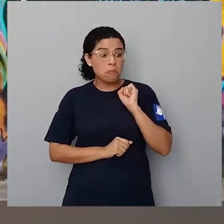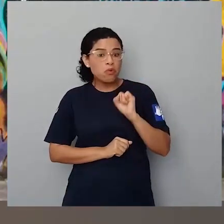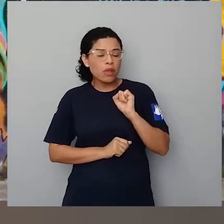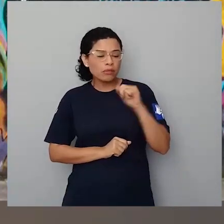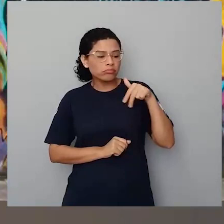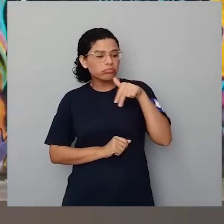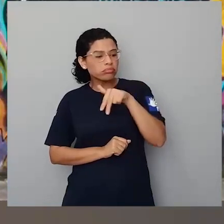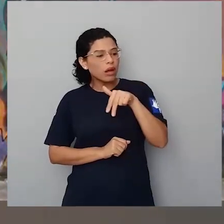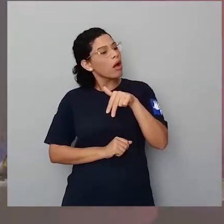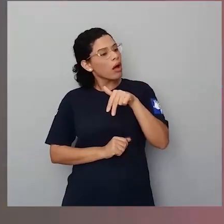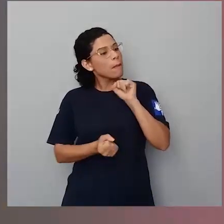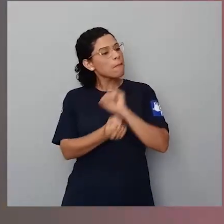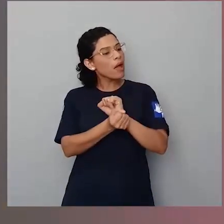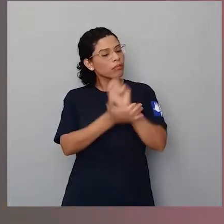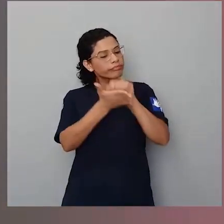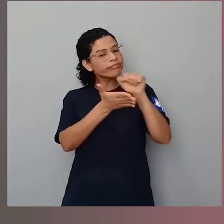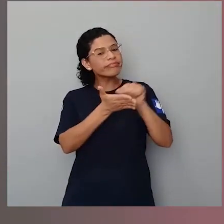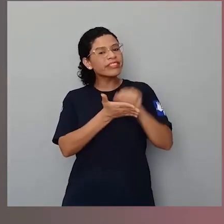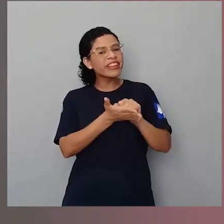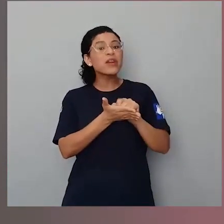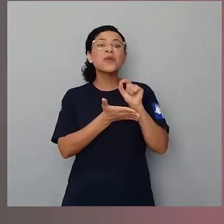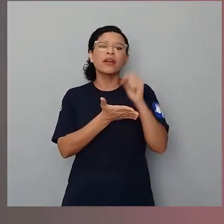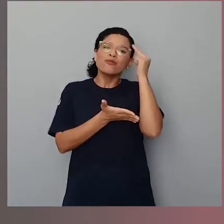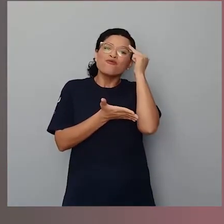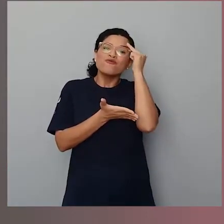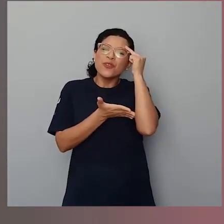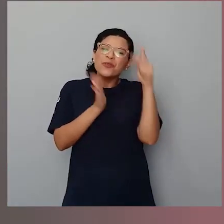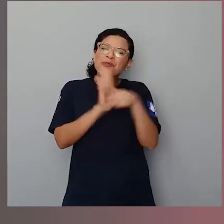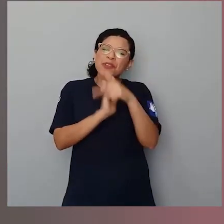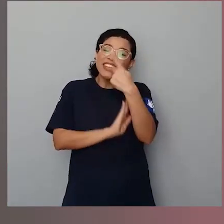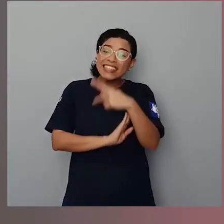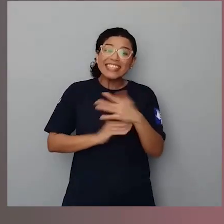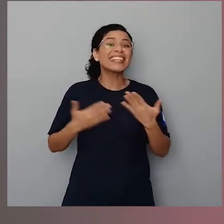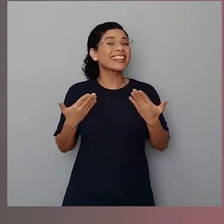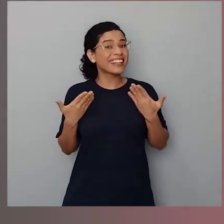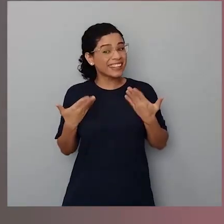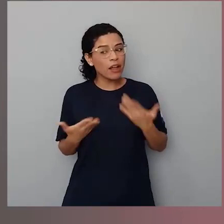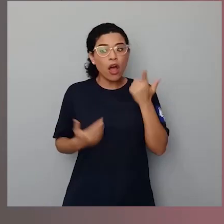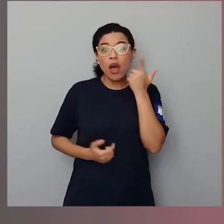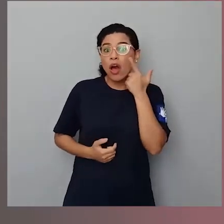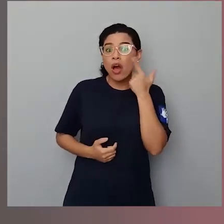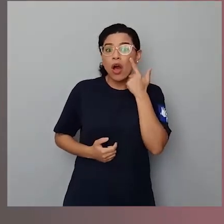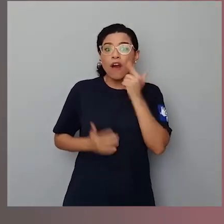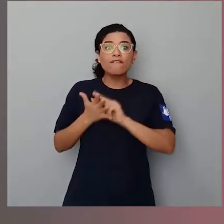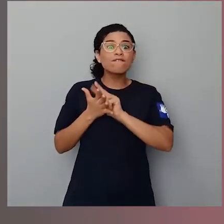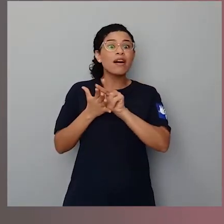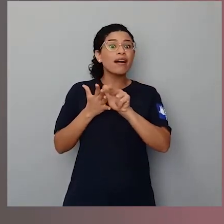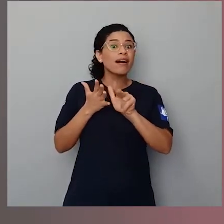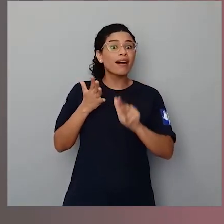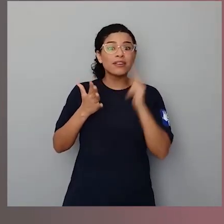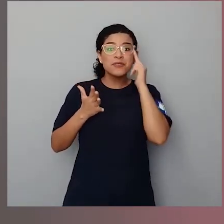pudessem passar por ali e escrever os sonhos delas. Olhem só quantos